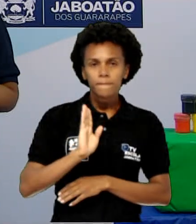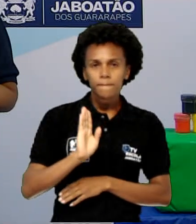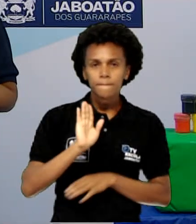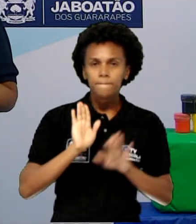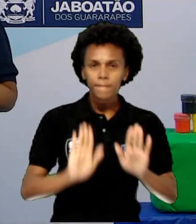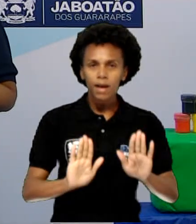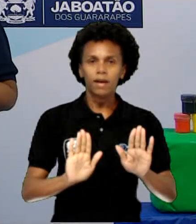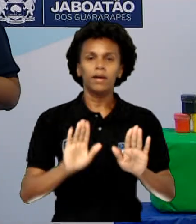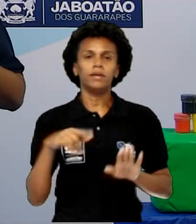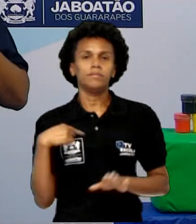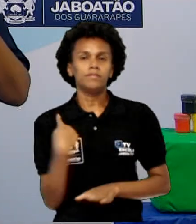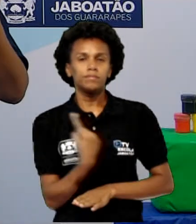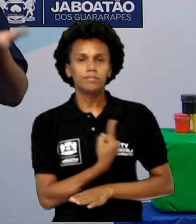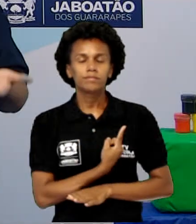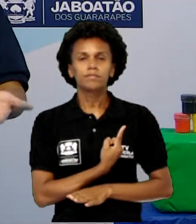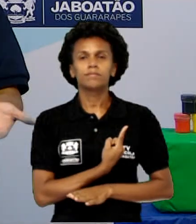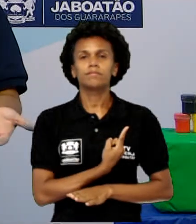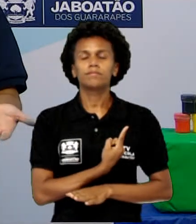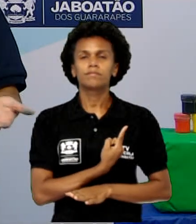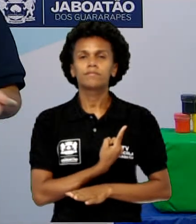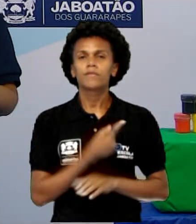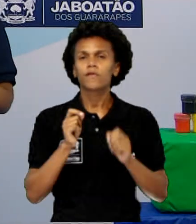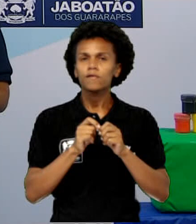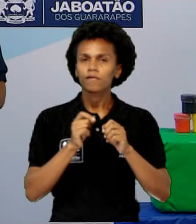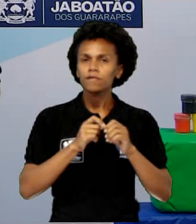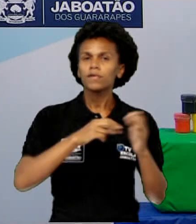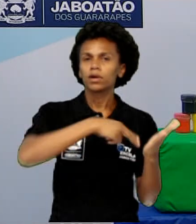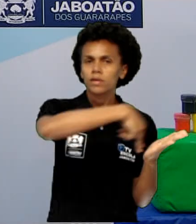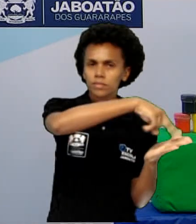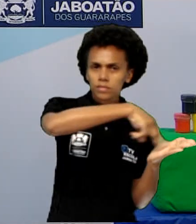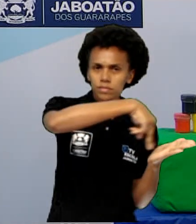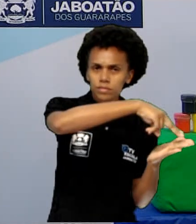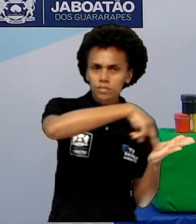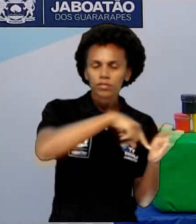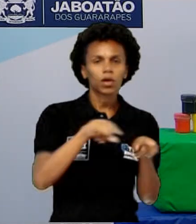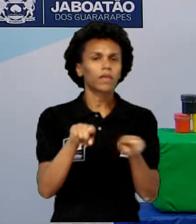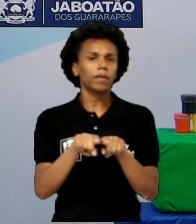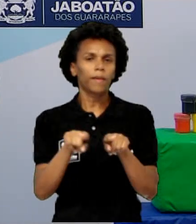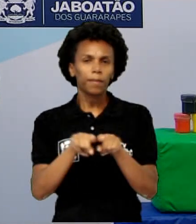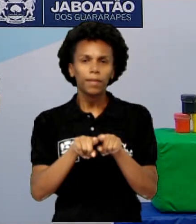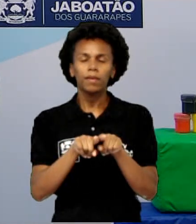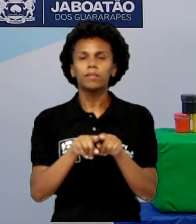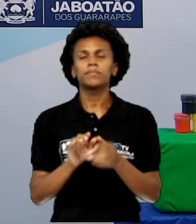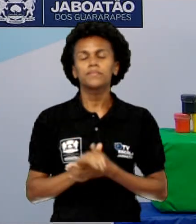tenta fazer uma imagem que a gente quer passar uma mensagem, também é considerado pintura.